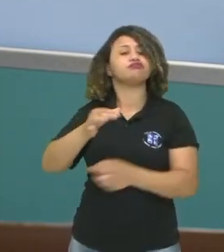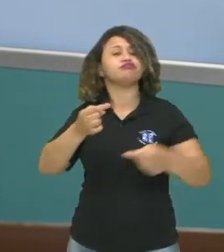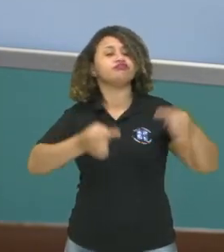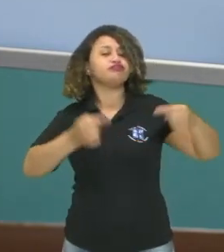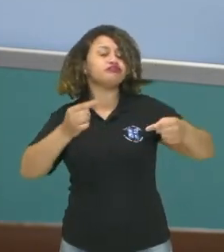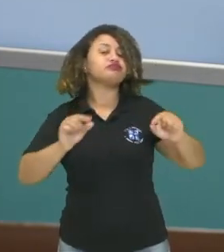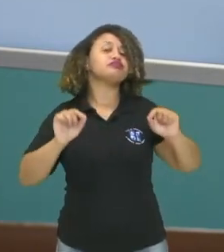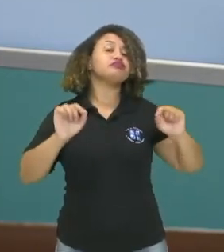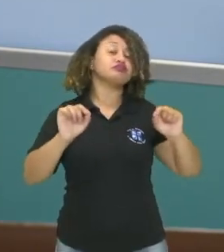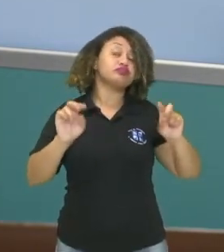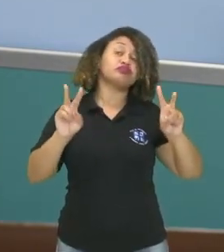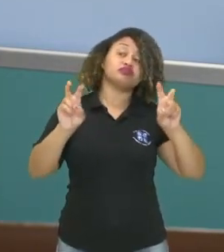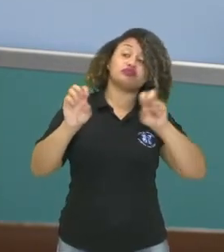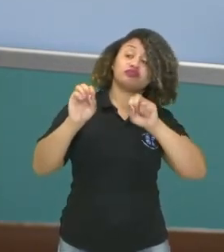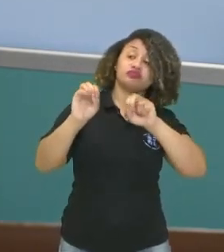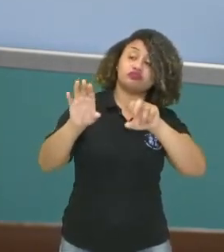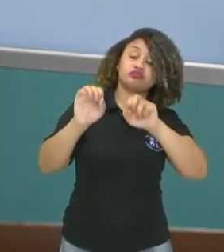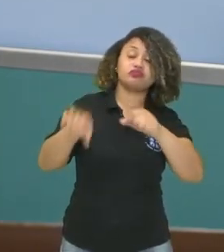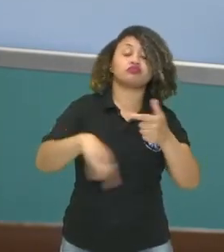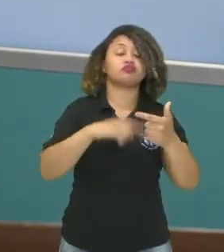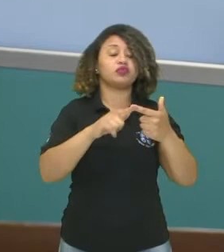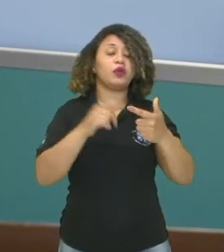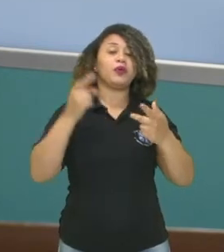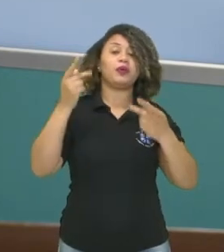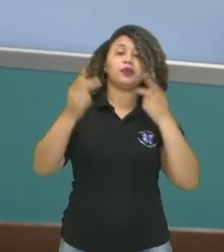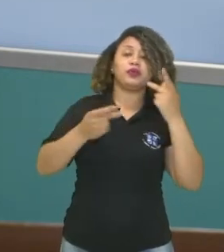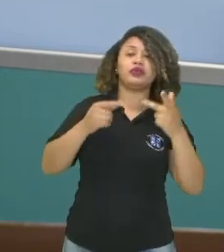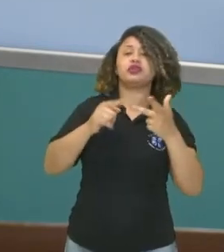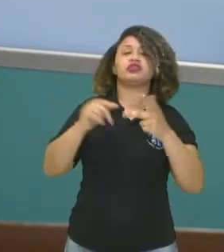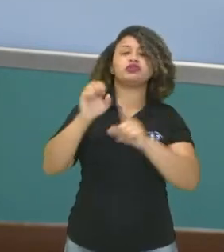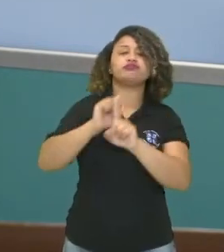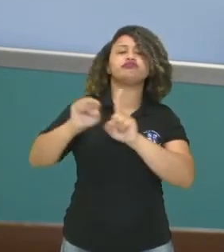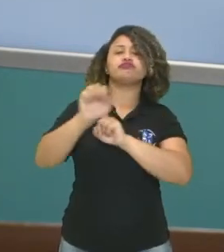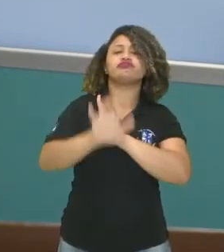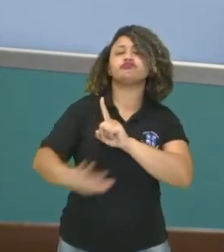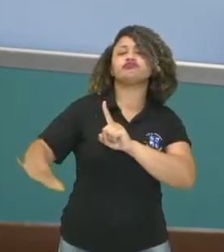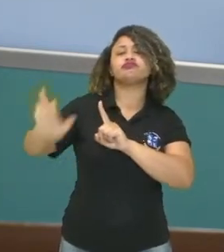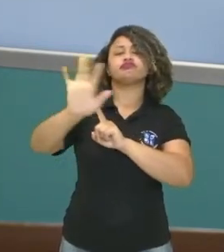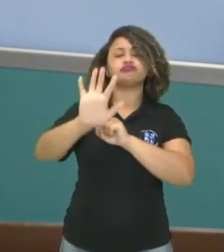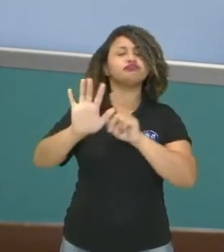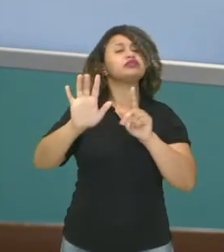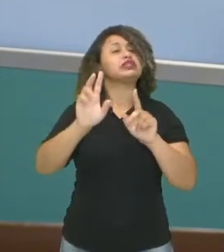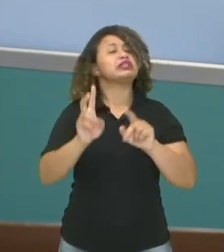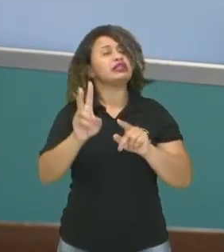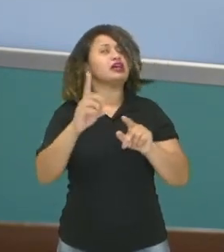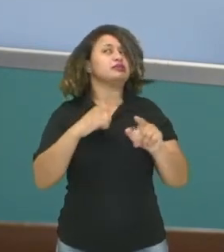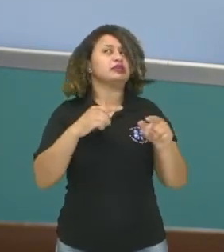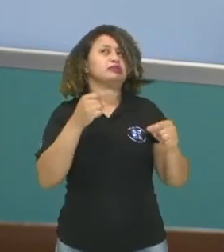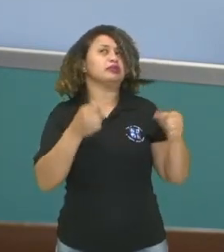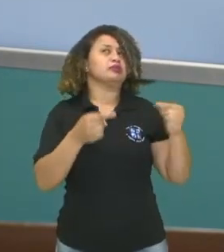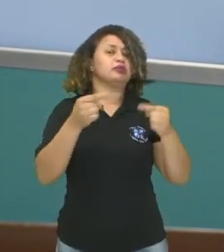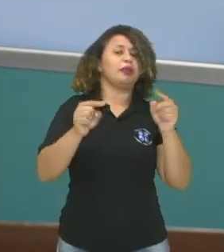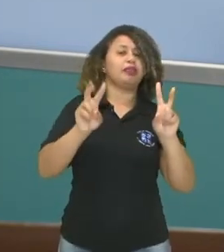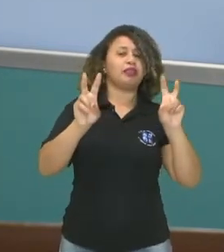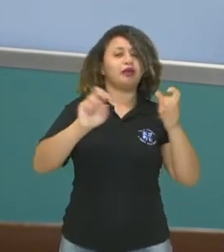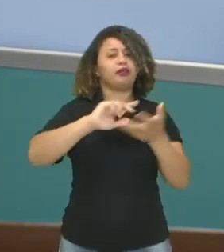ligadas à educação, à política, à sociedade em geral, sempre geram discussões.